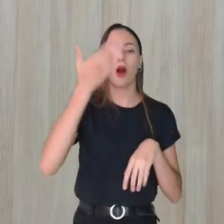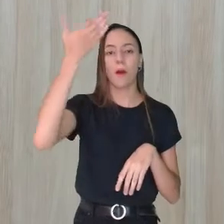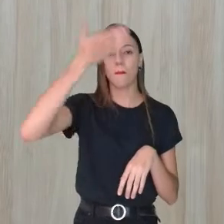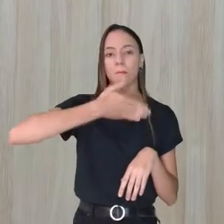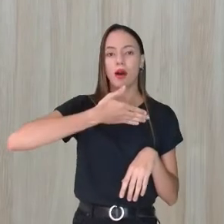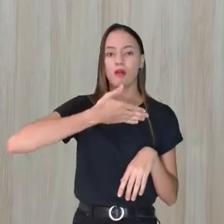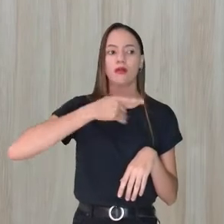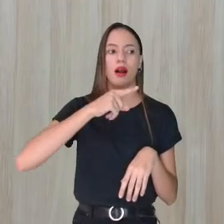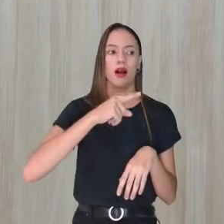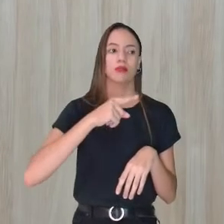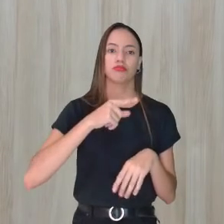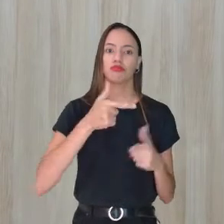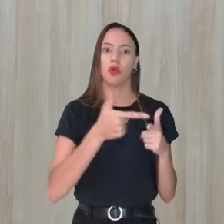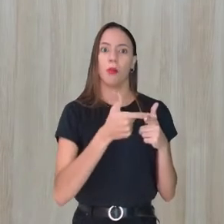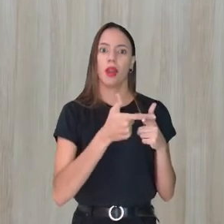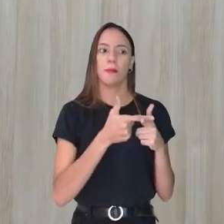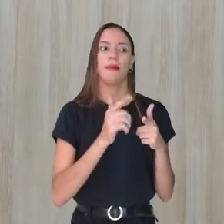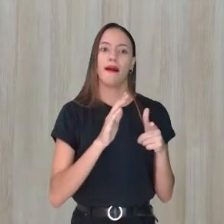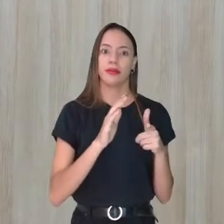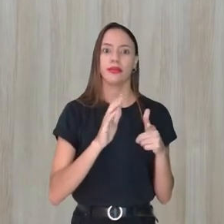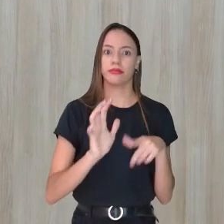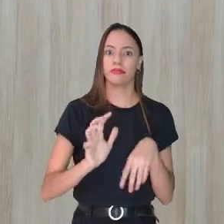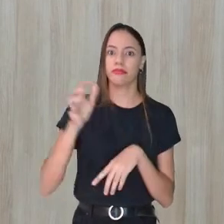que é existente, um problema existente.